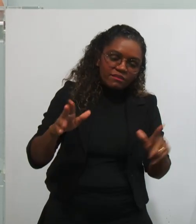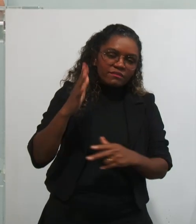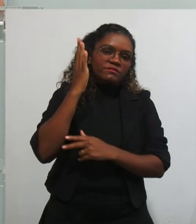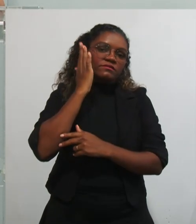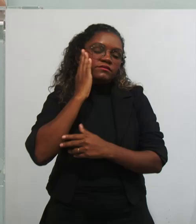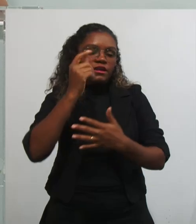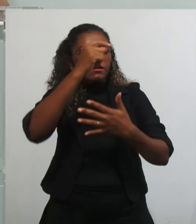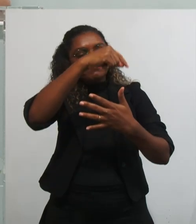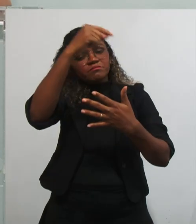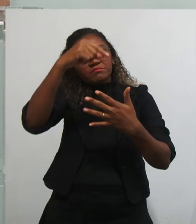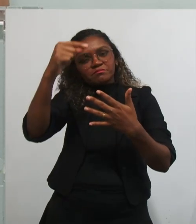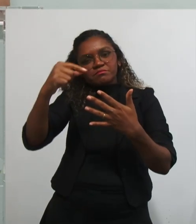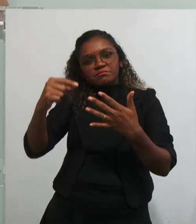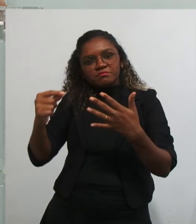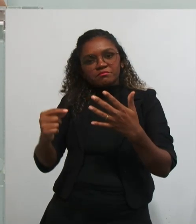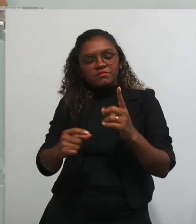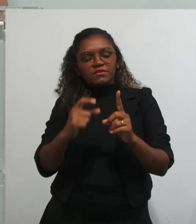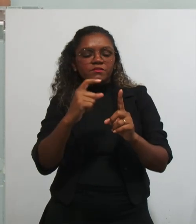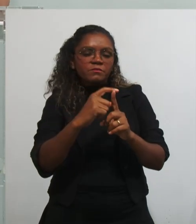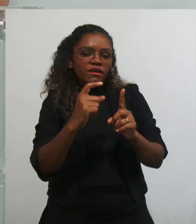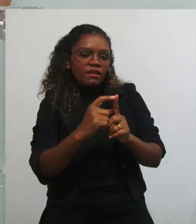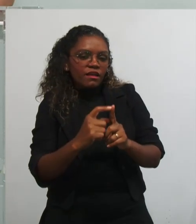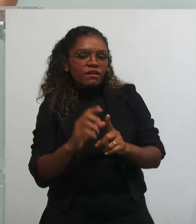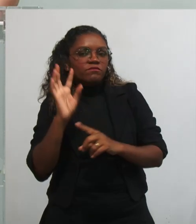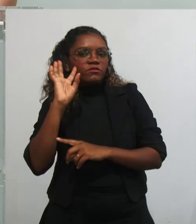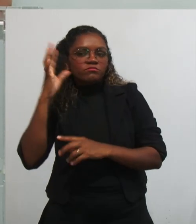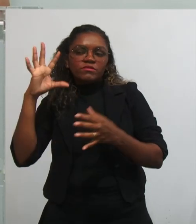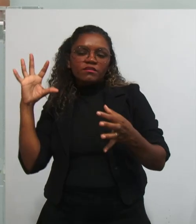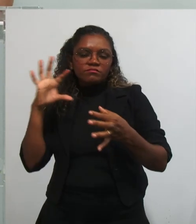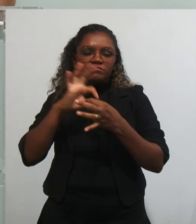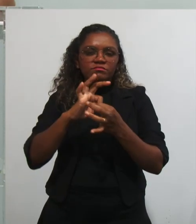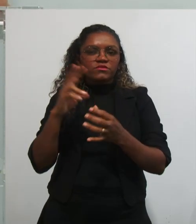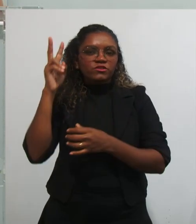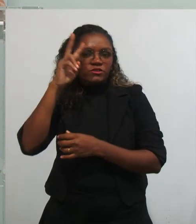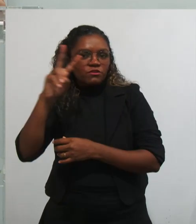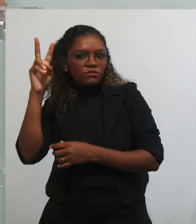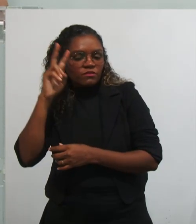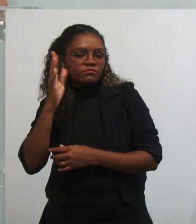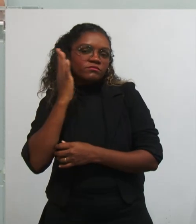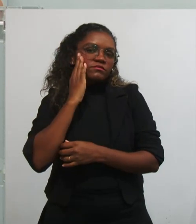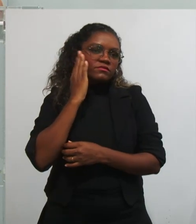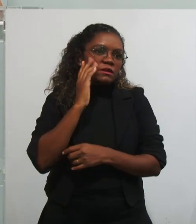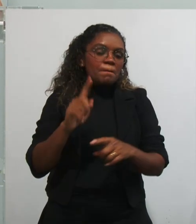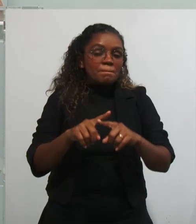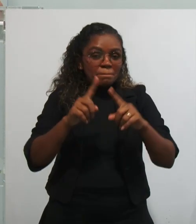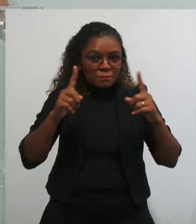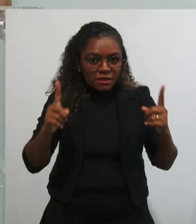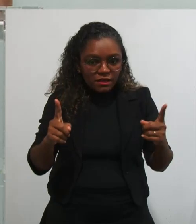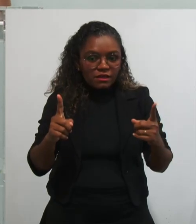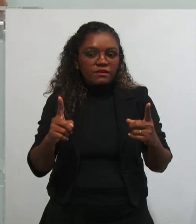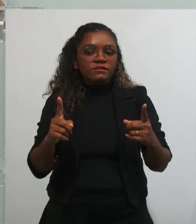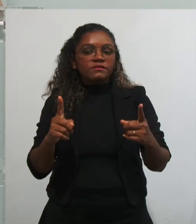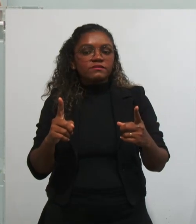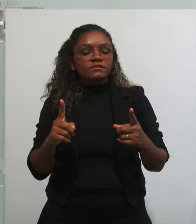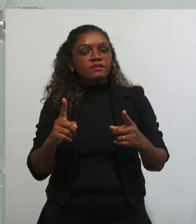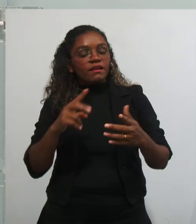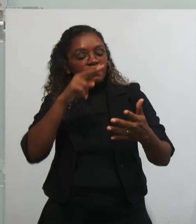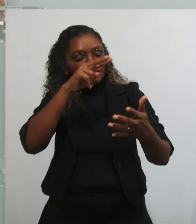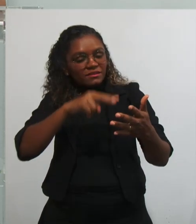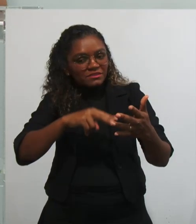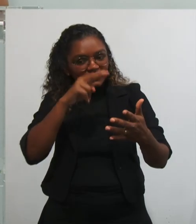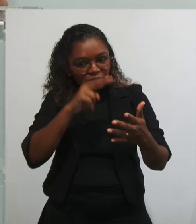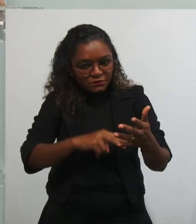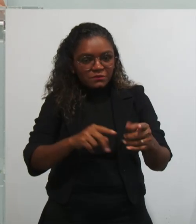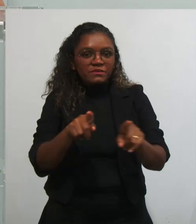algumas palavras, contextos históricos, tem necessário contextualizar para o leitor de hoje entender, mas a leitura,